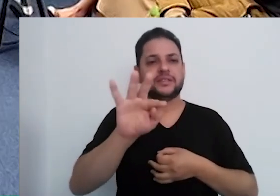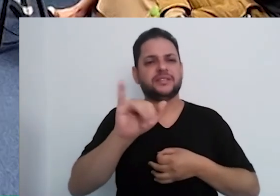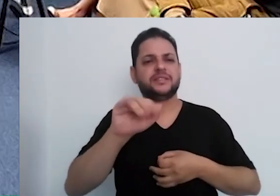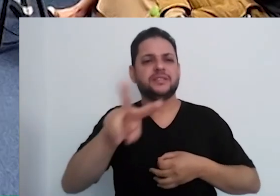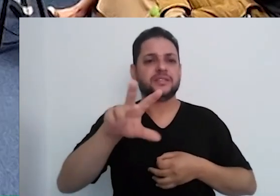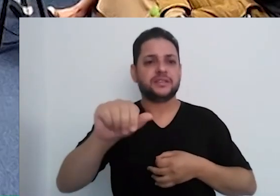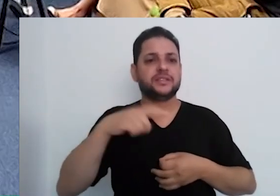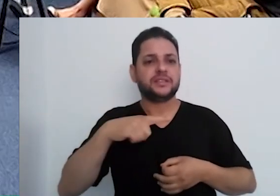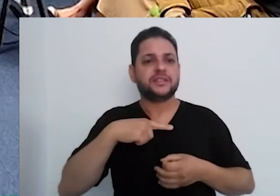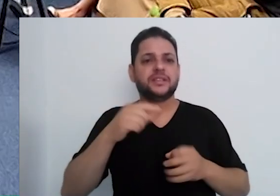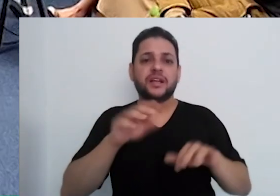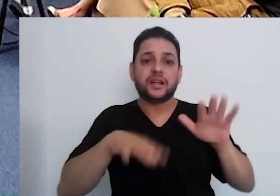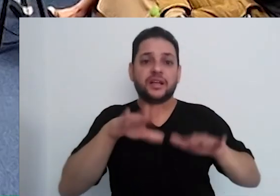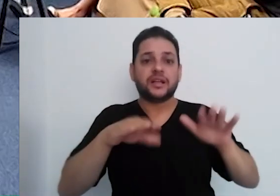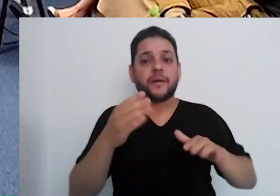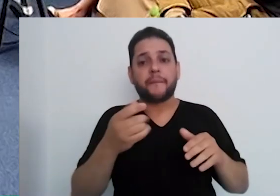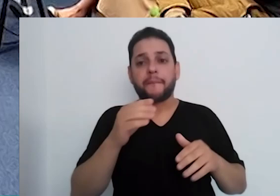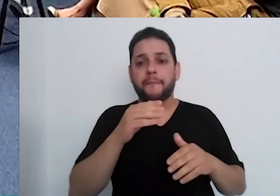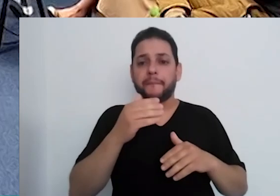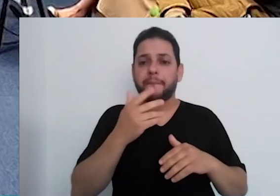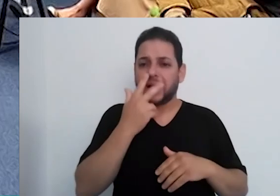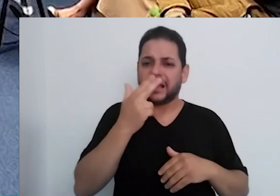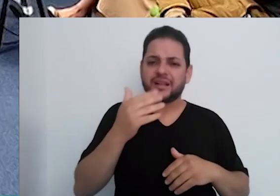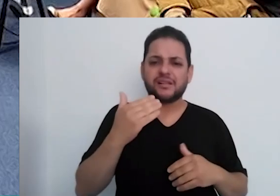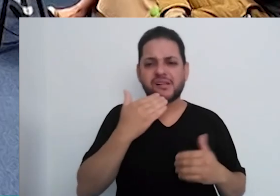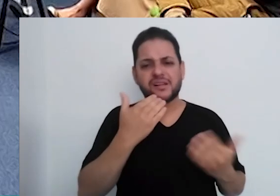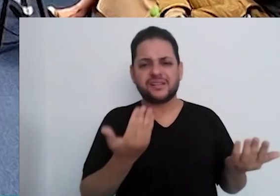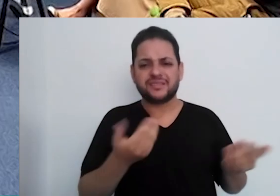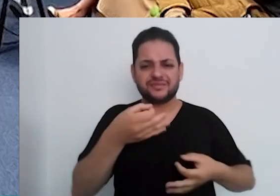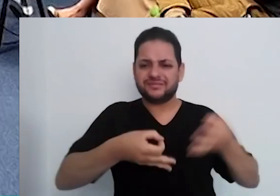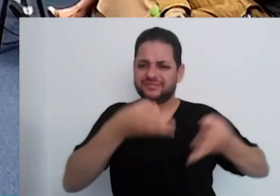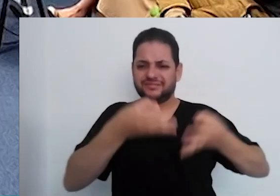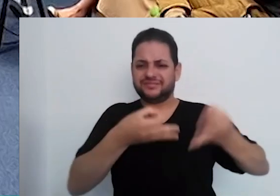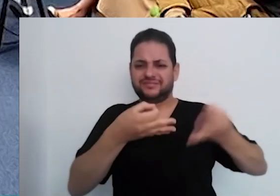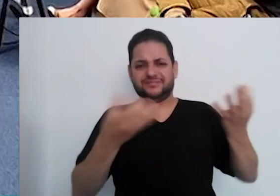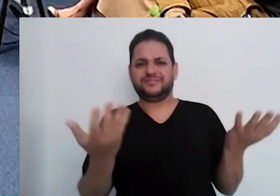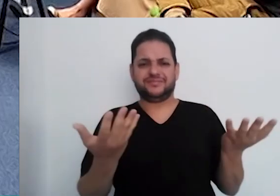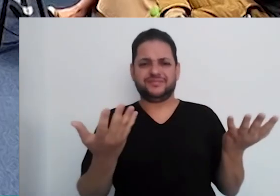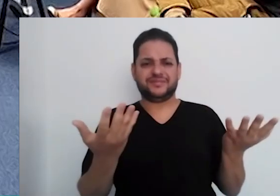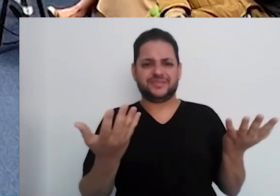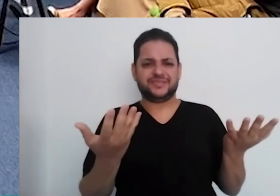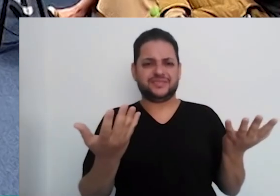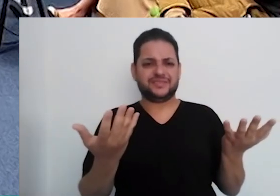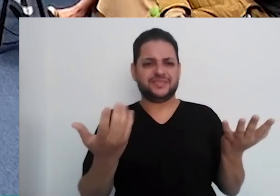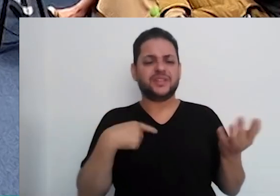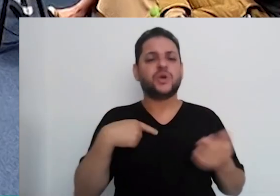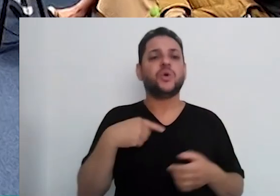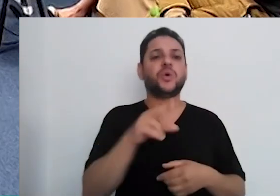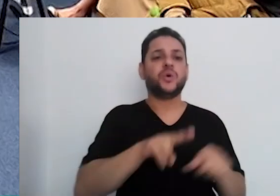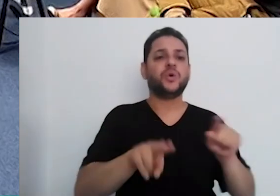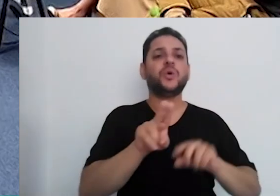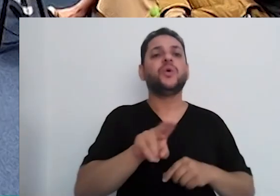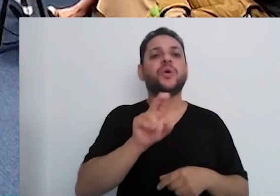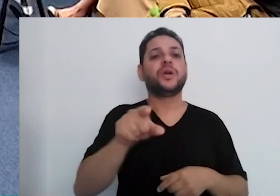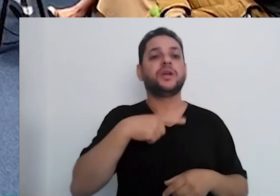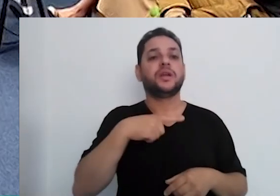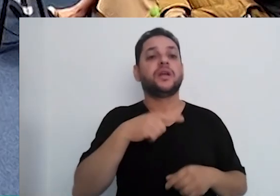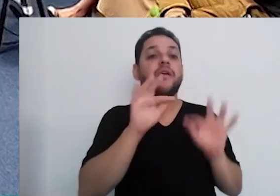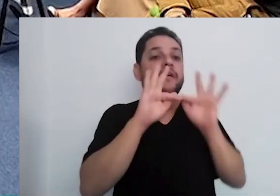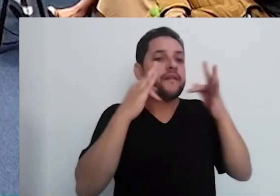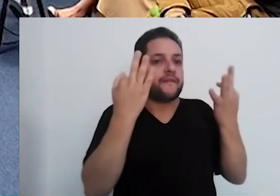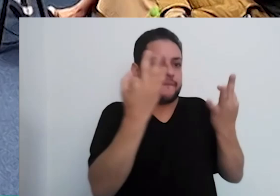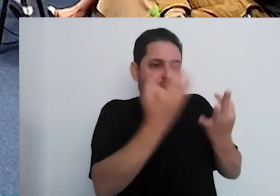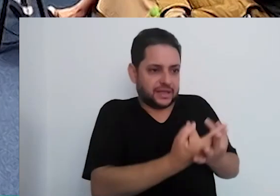deformação da ideia de justiça restaurativa que usam a constelação familiar como se fosse justiça